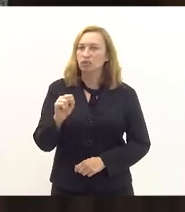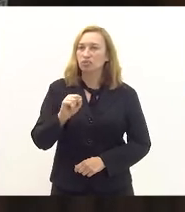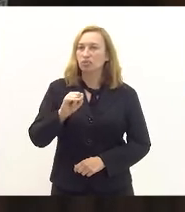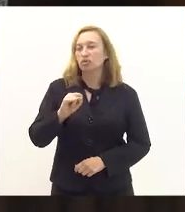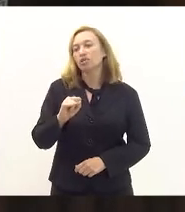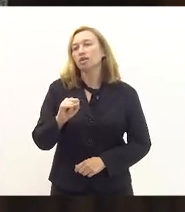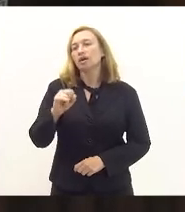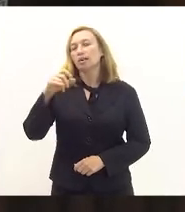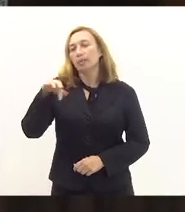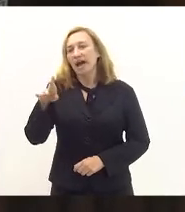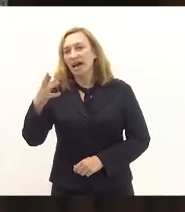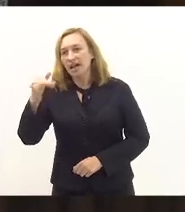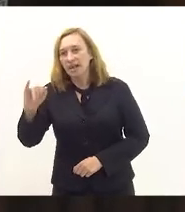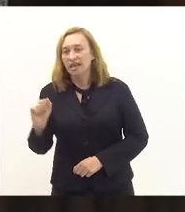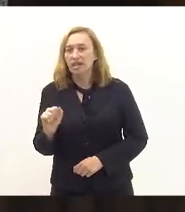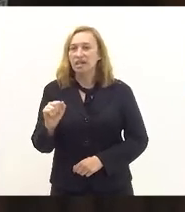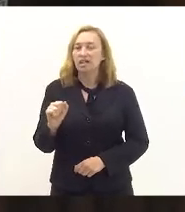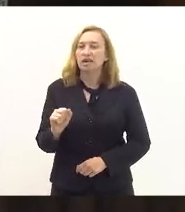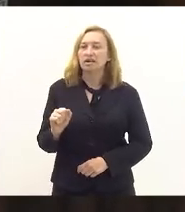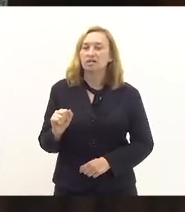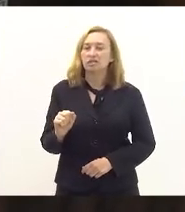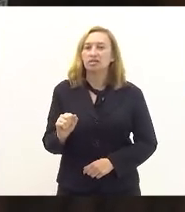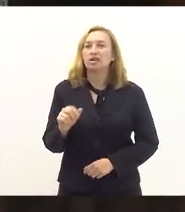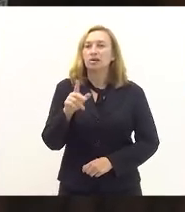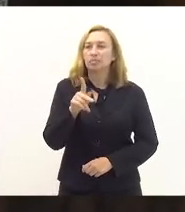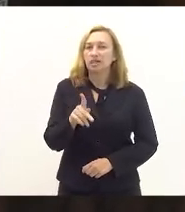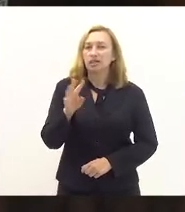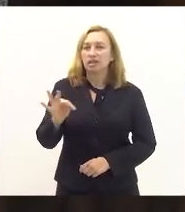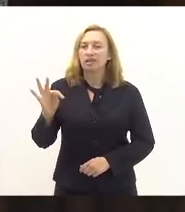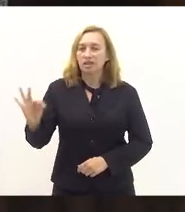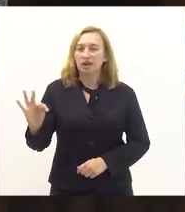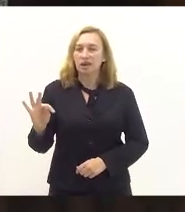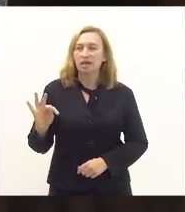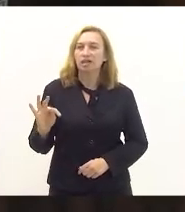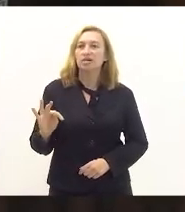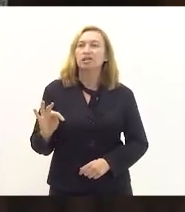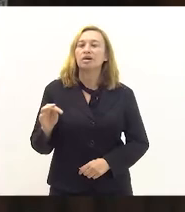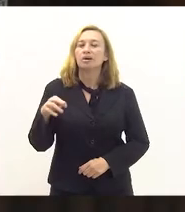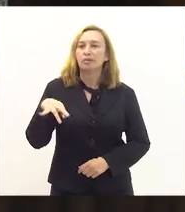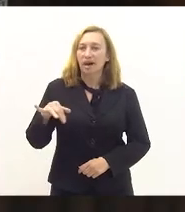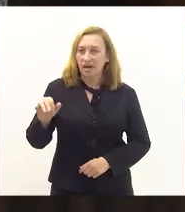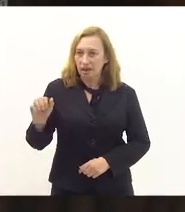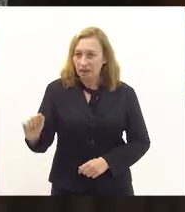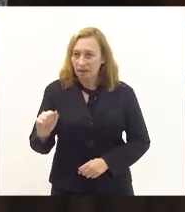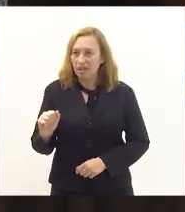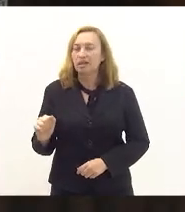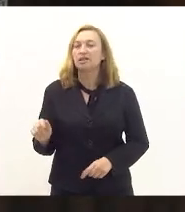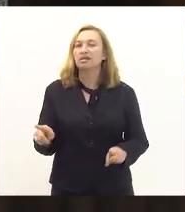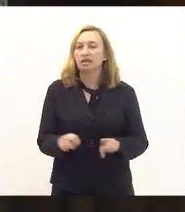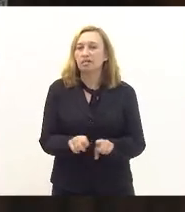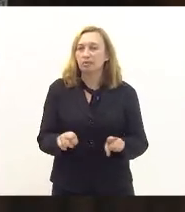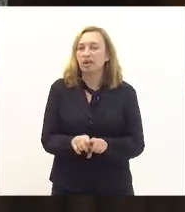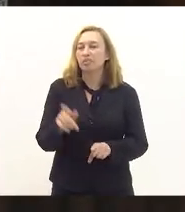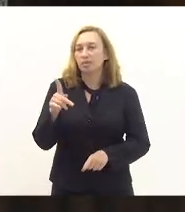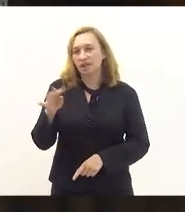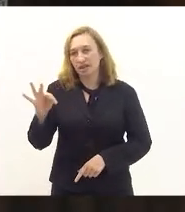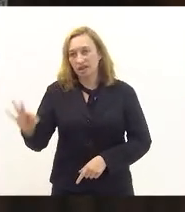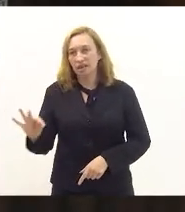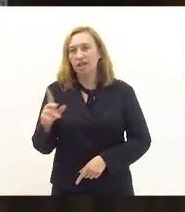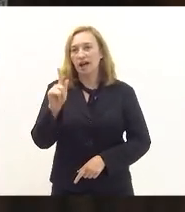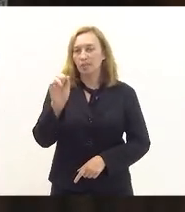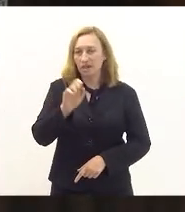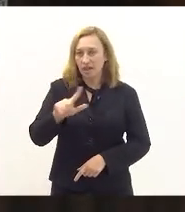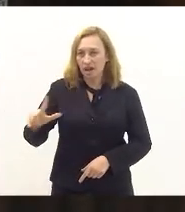PDT, Maria Luísa Souza, PDT, Maria Baden, também do PDT, Gabriel